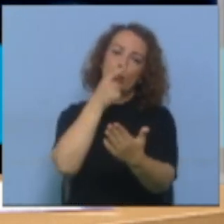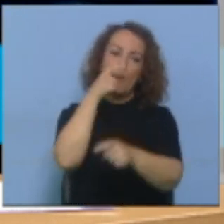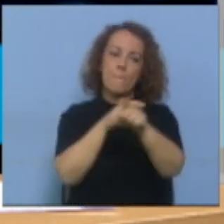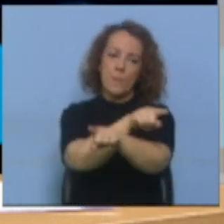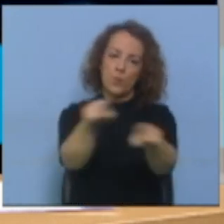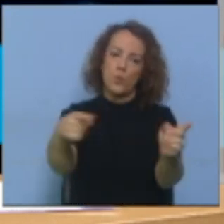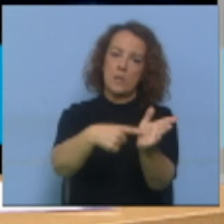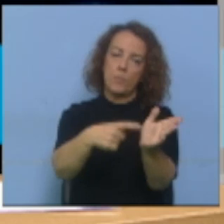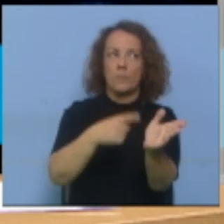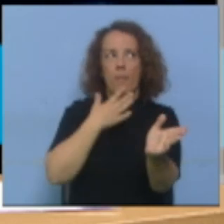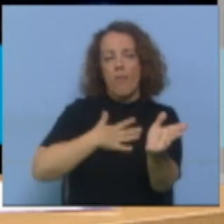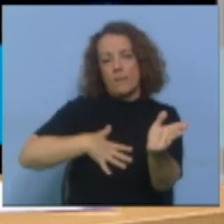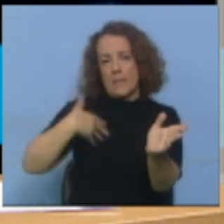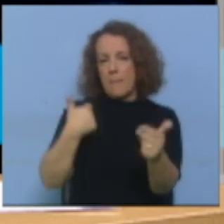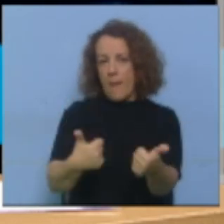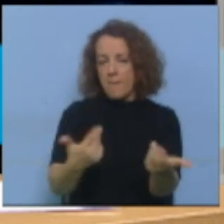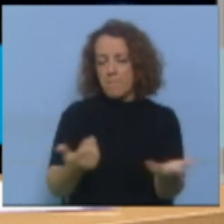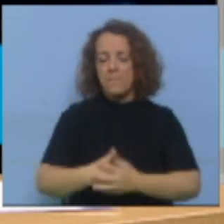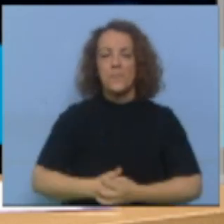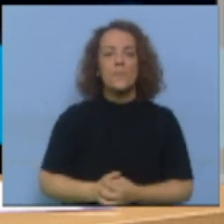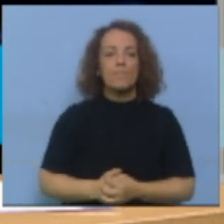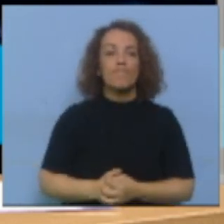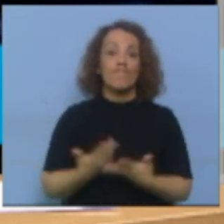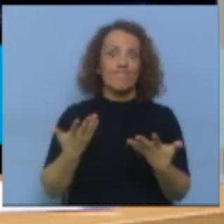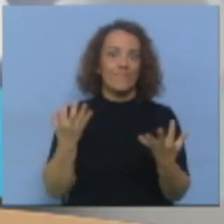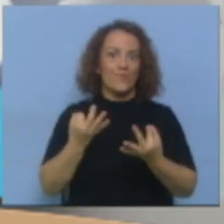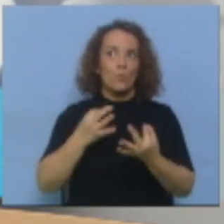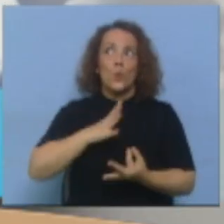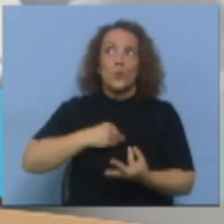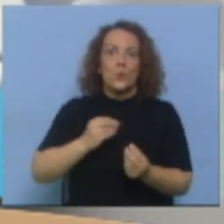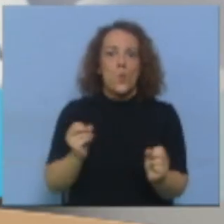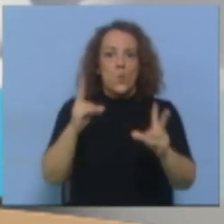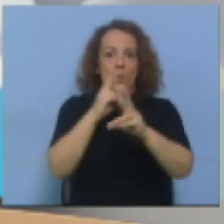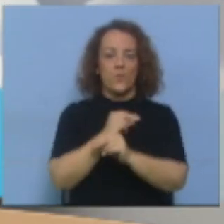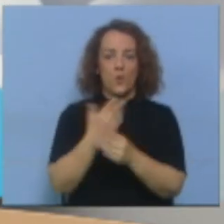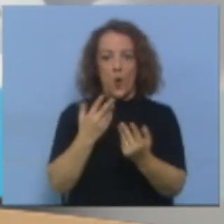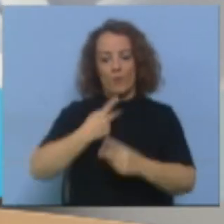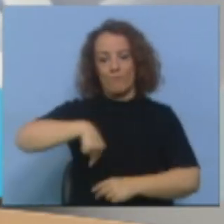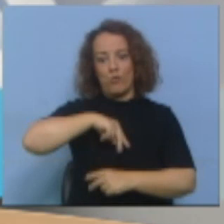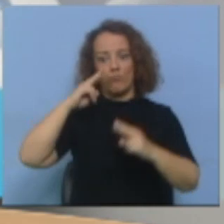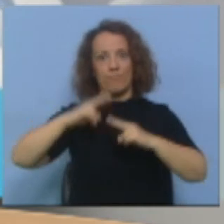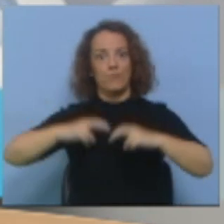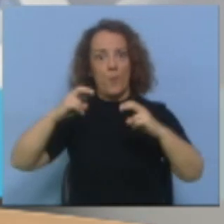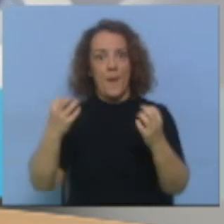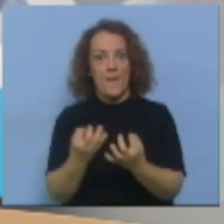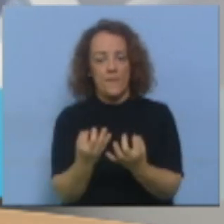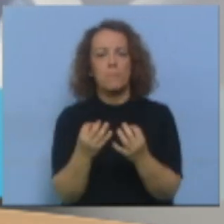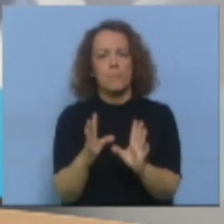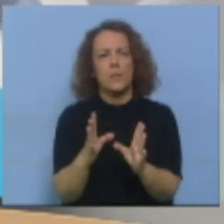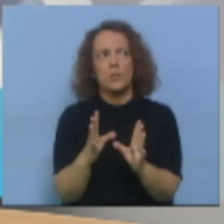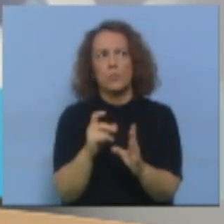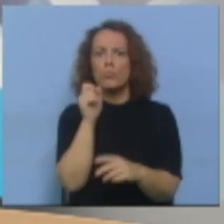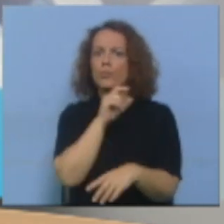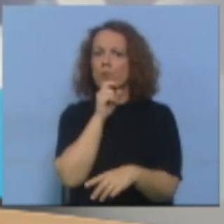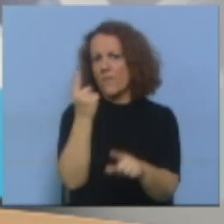é para mim também recompensador. E de facto é um mundo novo que estamos a descobrir, mas felizmente acho que com muitas possibilidades